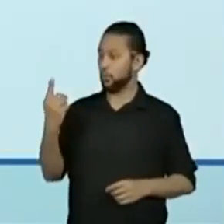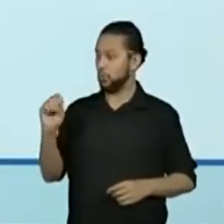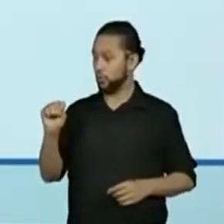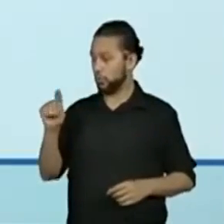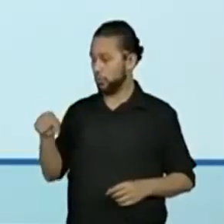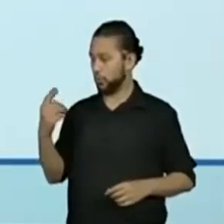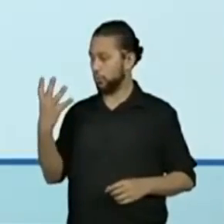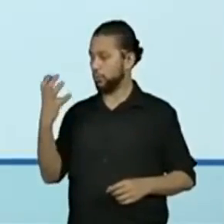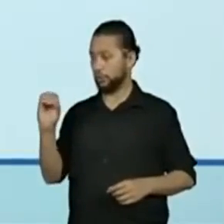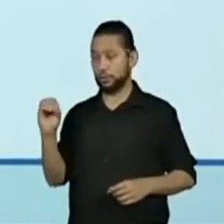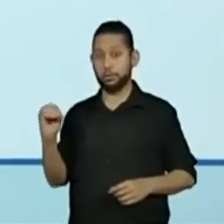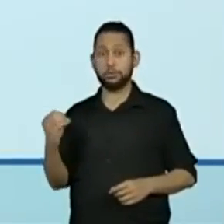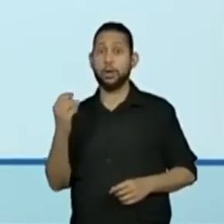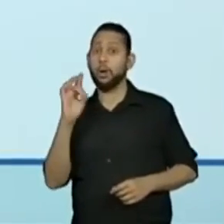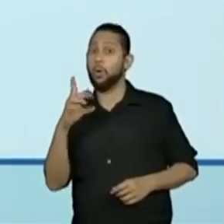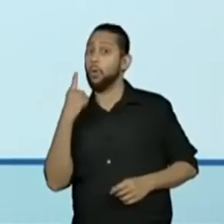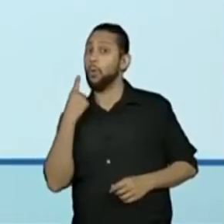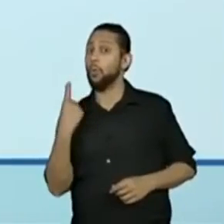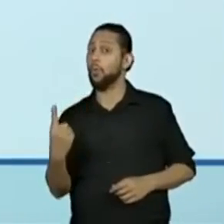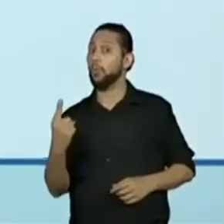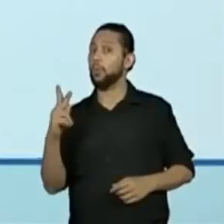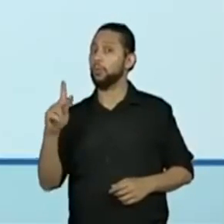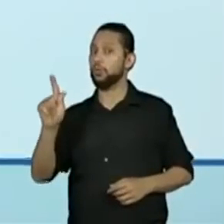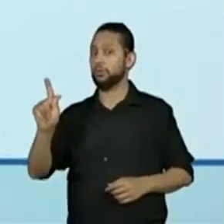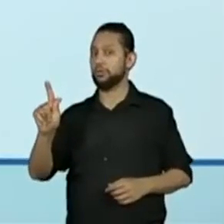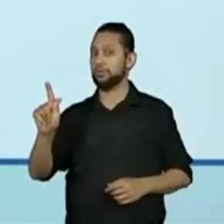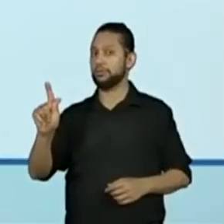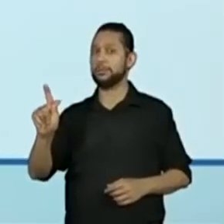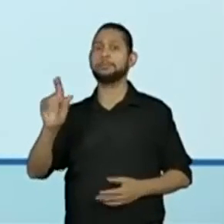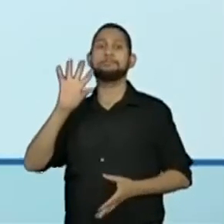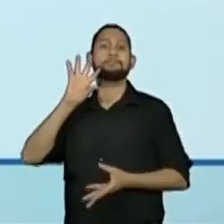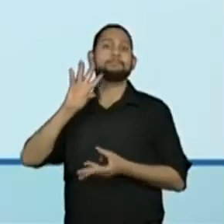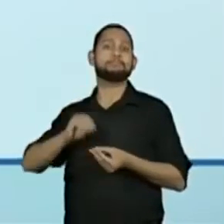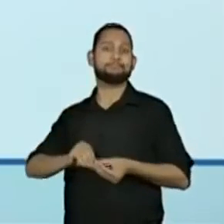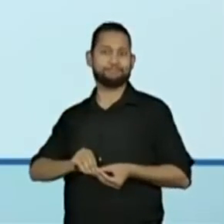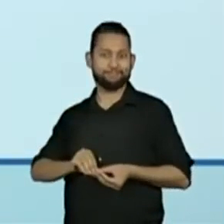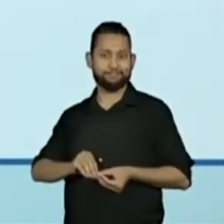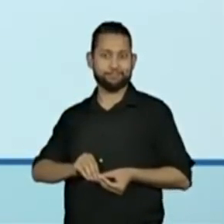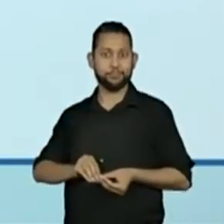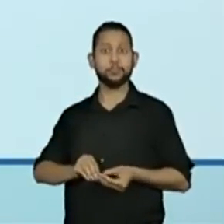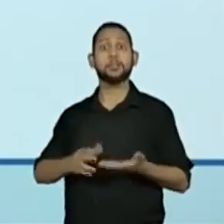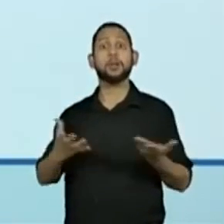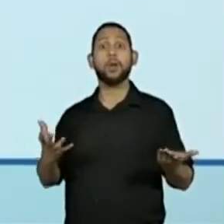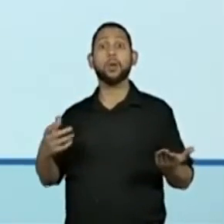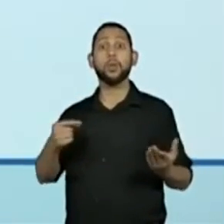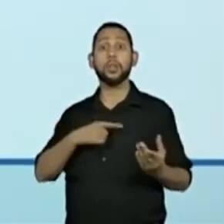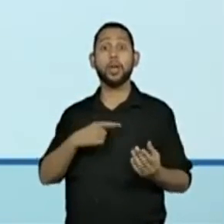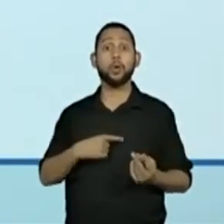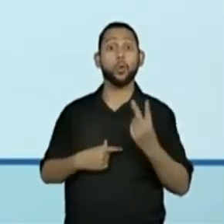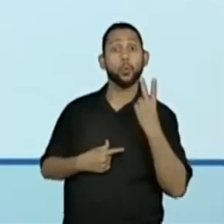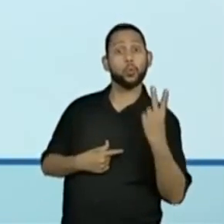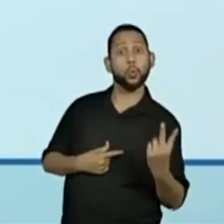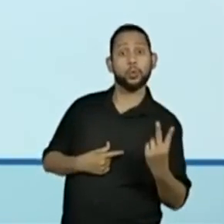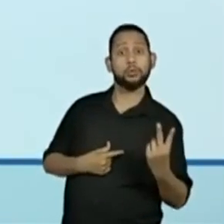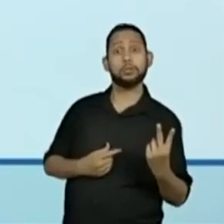18:40 representa o valor de 1 kg de linguiça Tudo bem